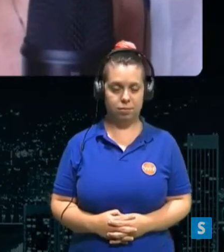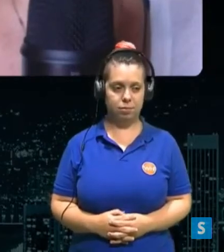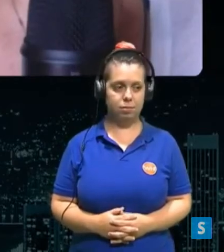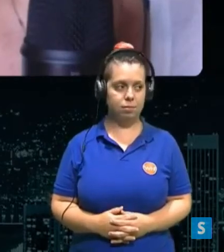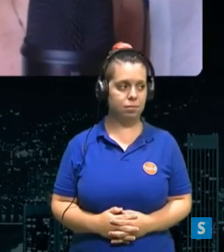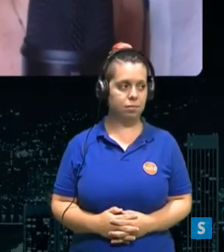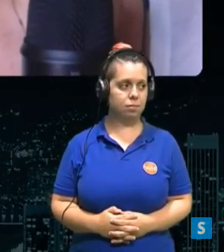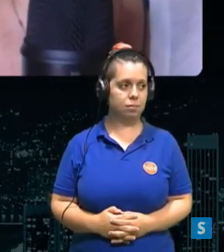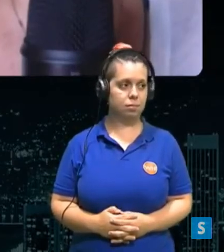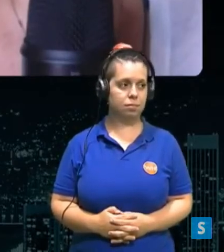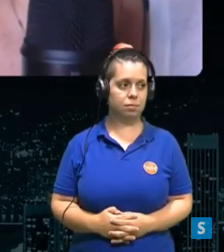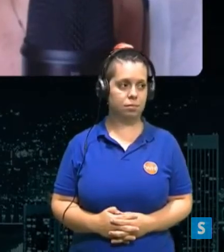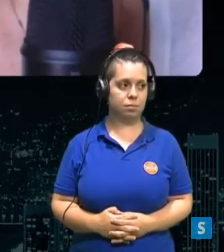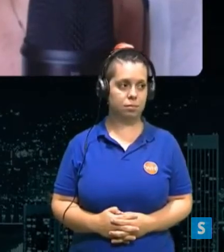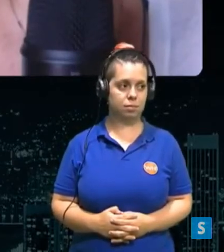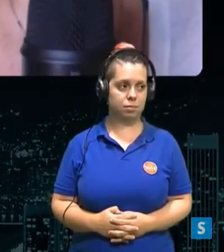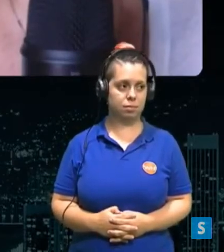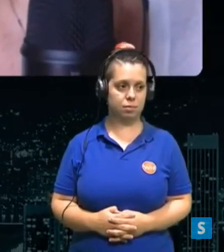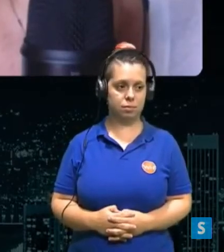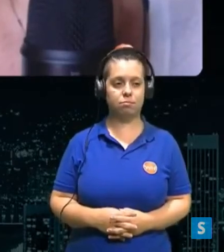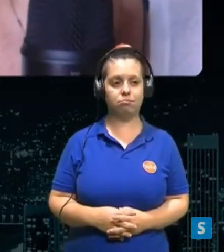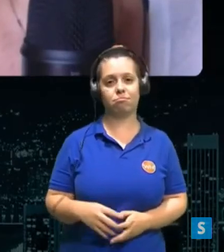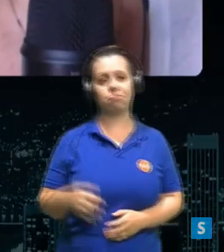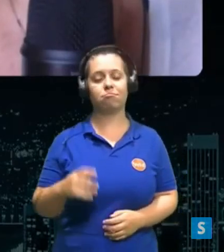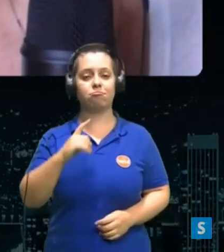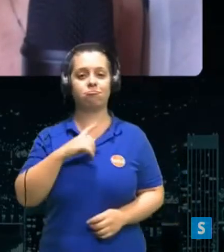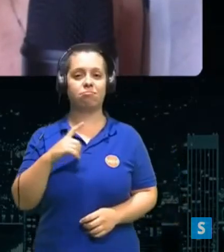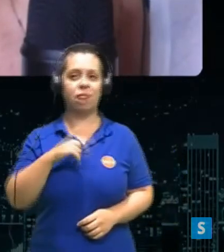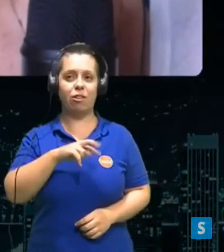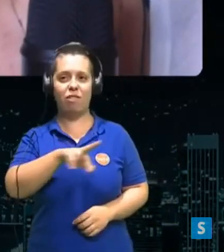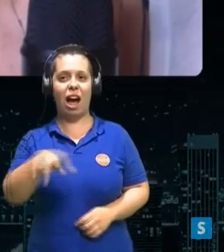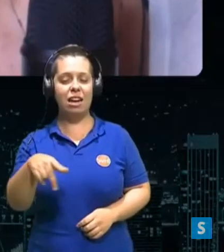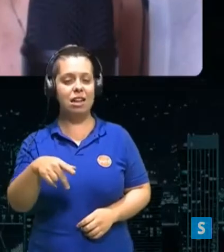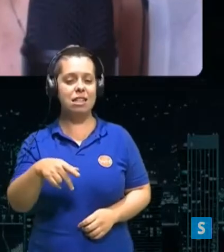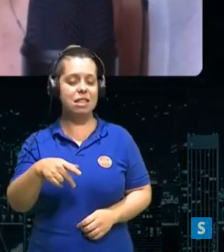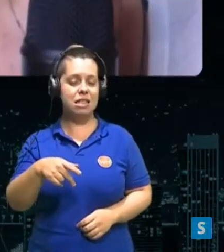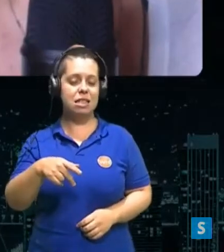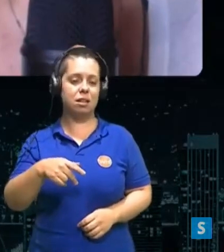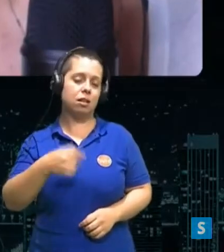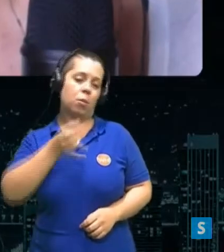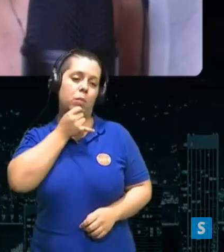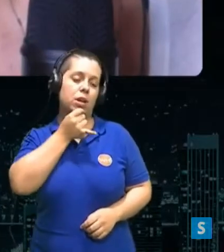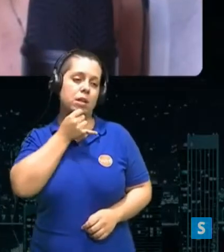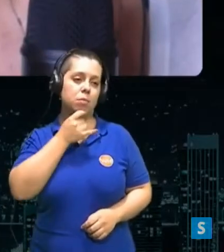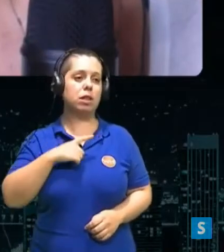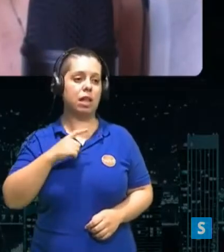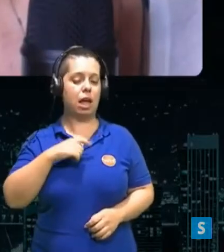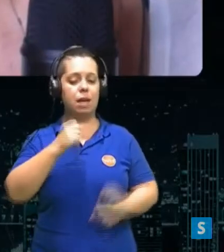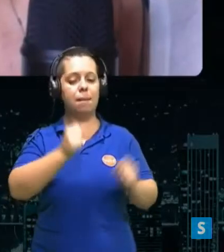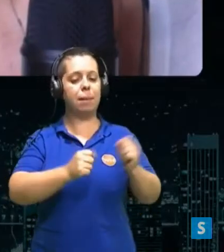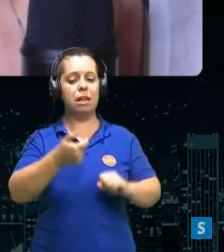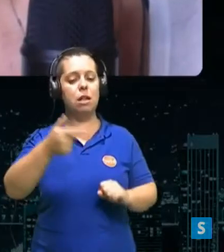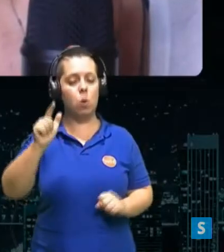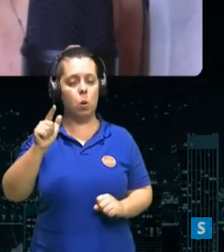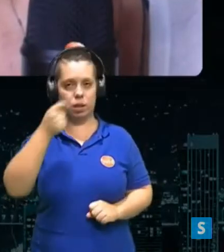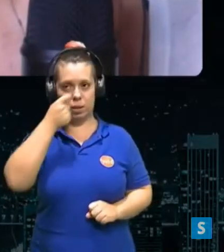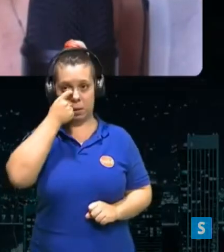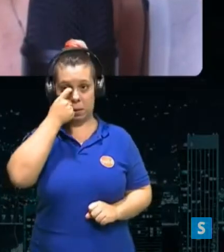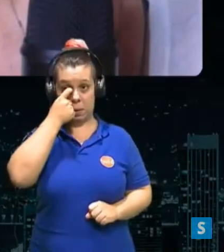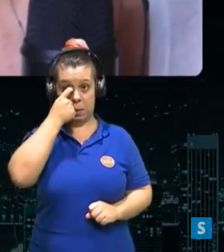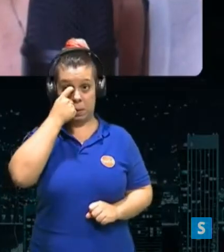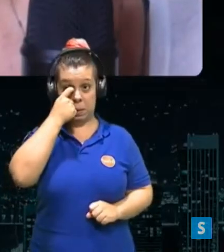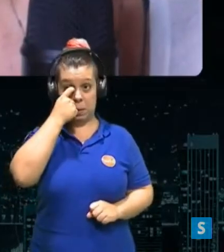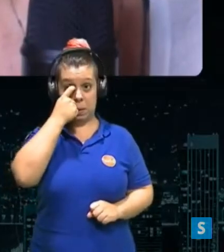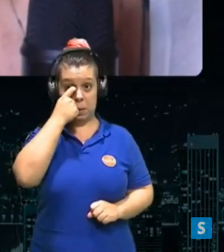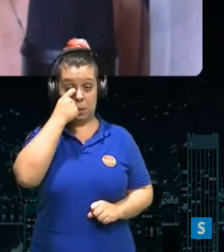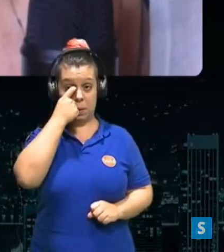Quem Sabe às vezes eu tenho outro empresas Eu sei como é que é ser alguém que não